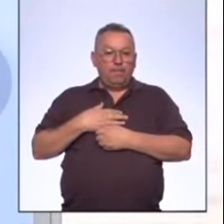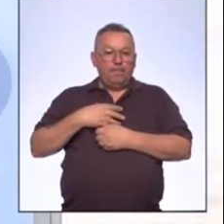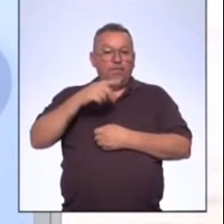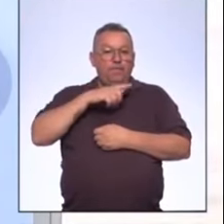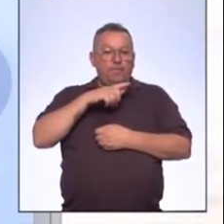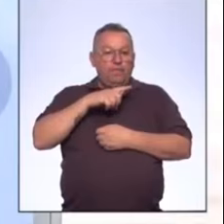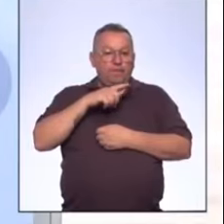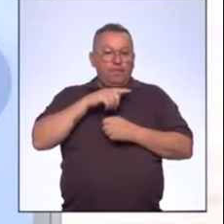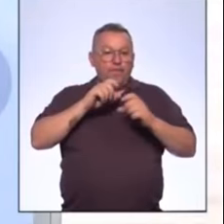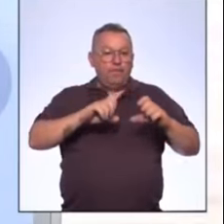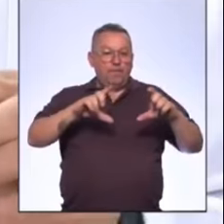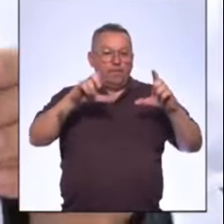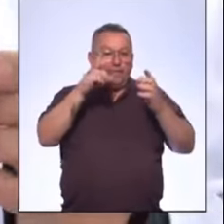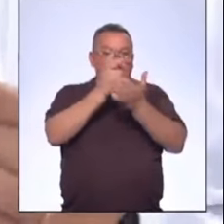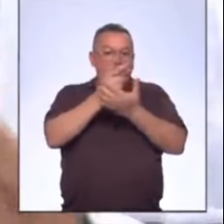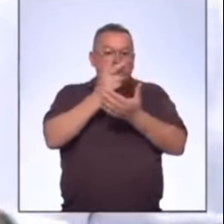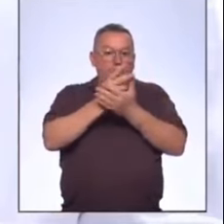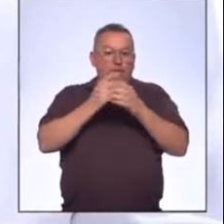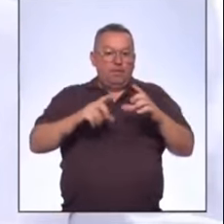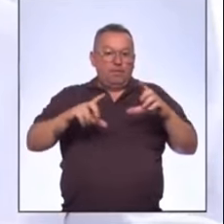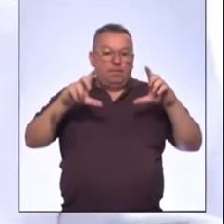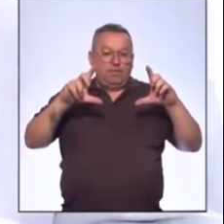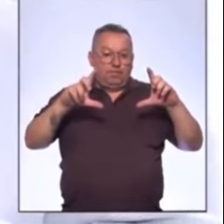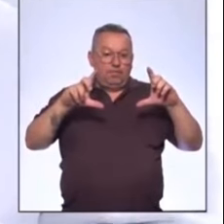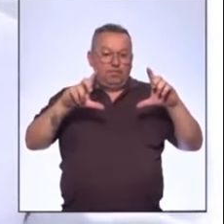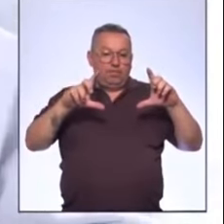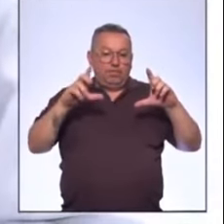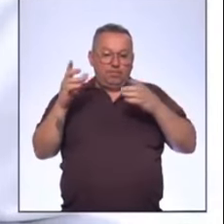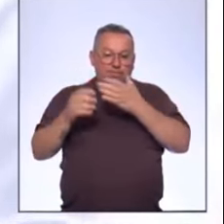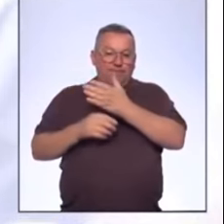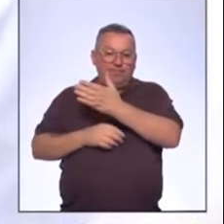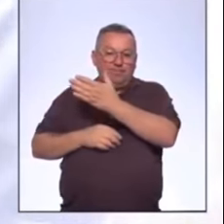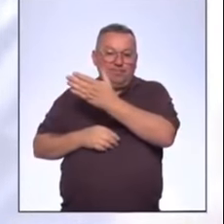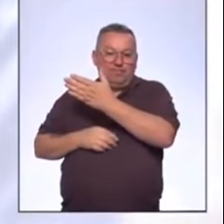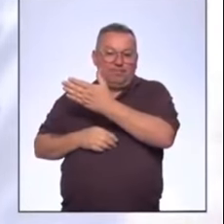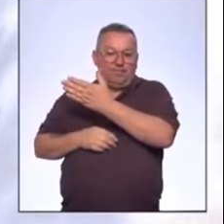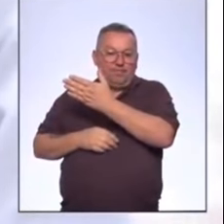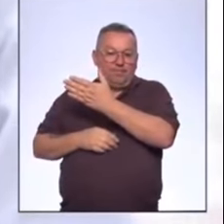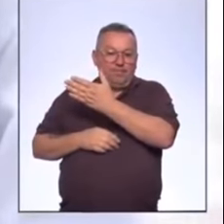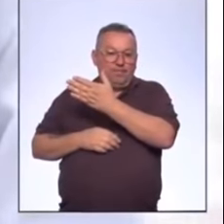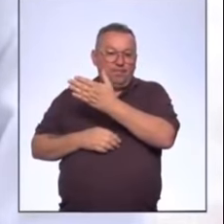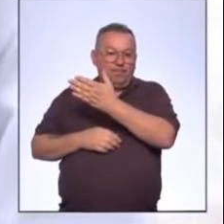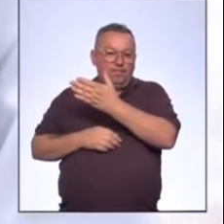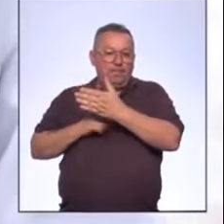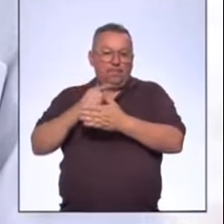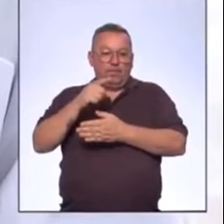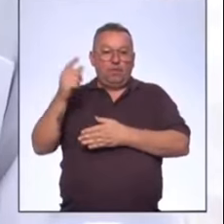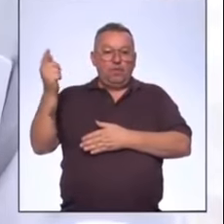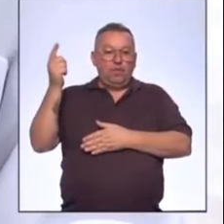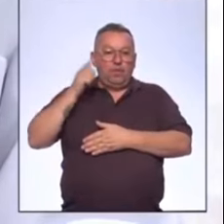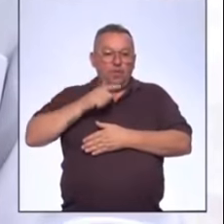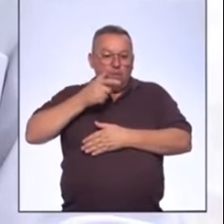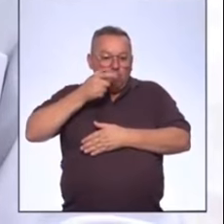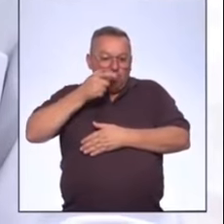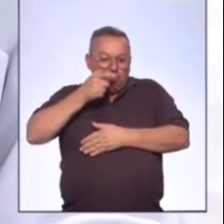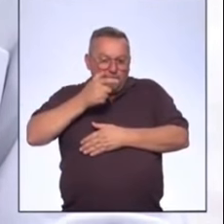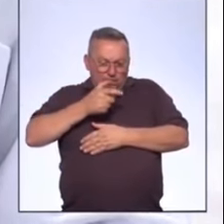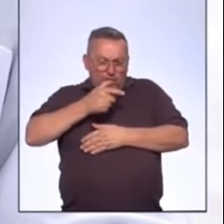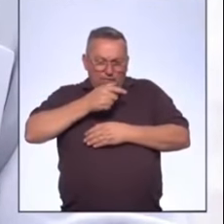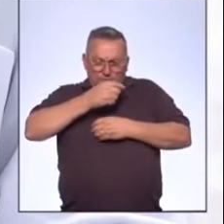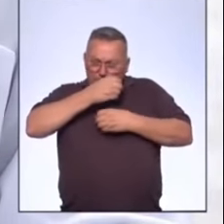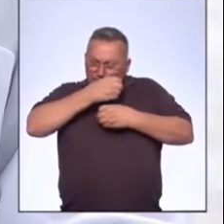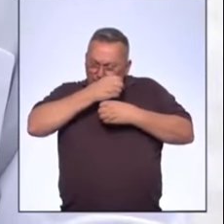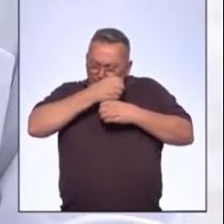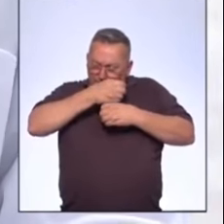tenho essa mesma imagem aí, está aqui comigo, tá bom? Isso aqui, gente, para eu conseguir enxergar esse cara,